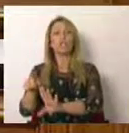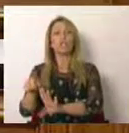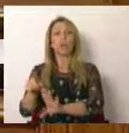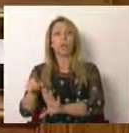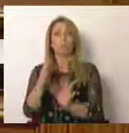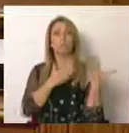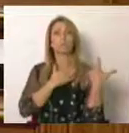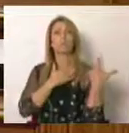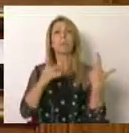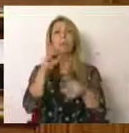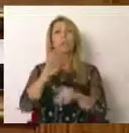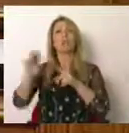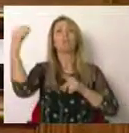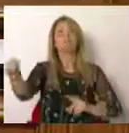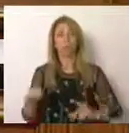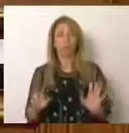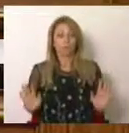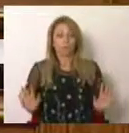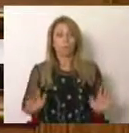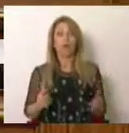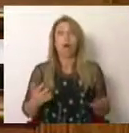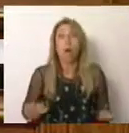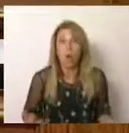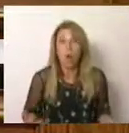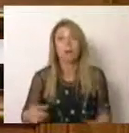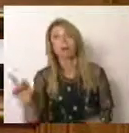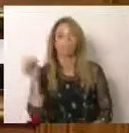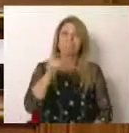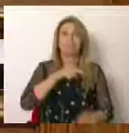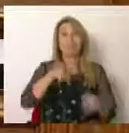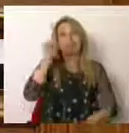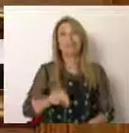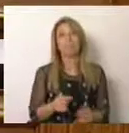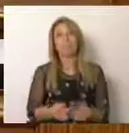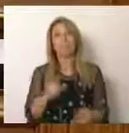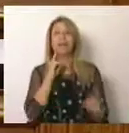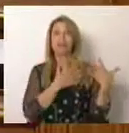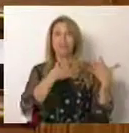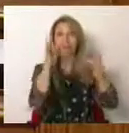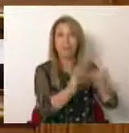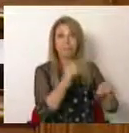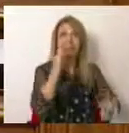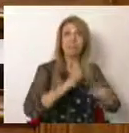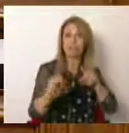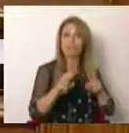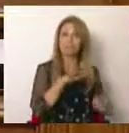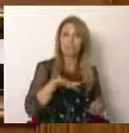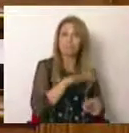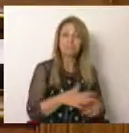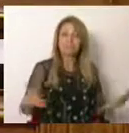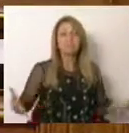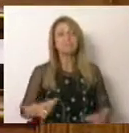pela energia. Curiosamente ou não, agora leva ele com a matéria da energia também. Portanto, muitos esclarecimentos também ainda teremos que lhe